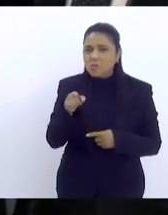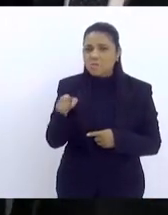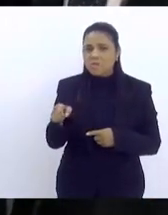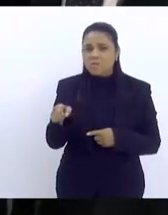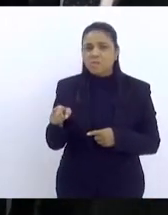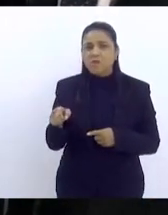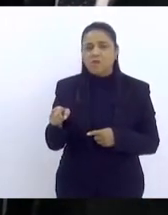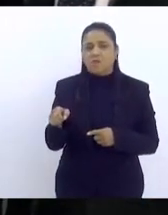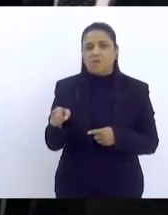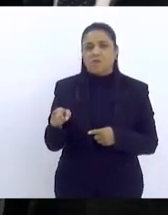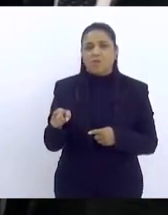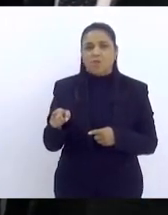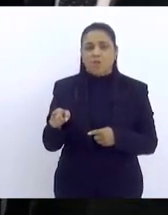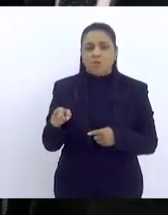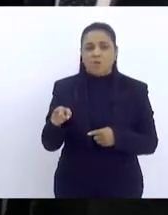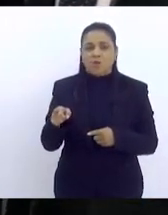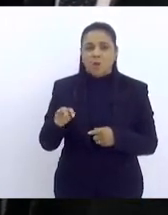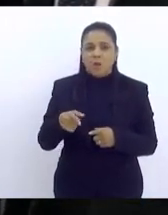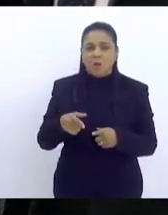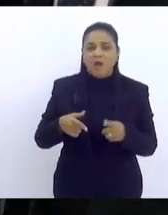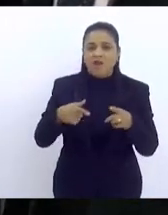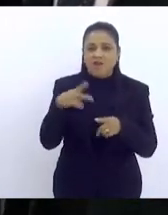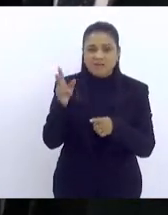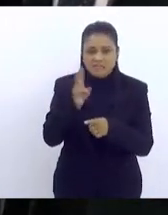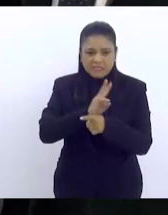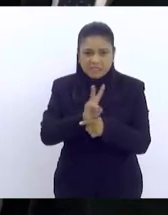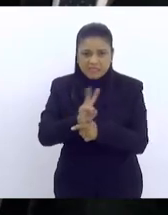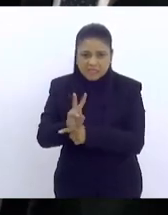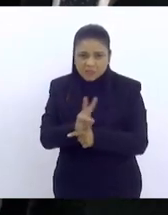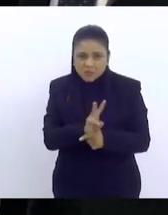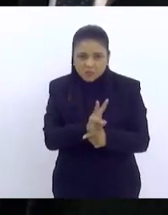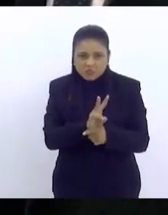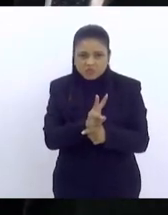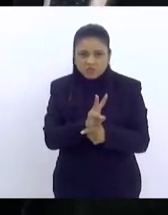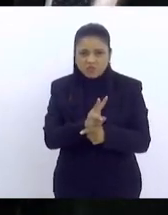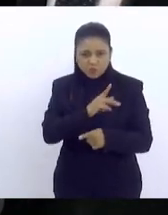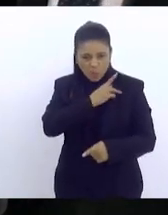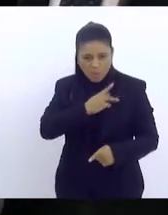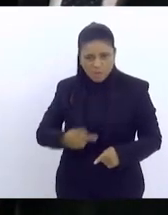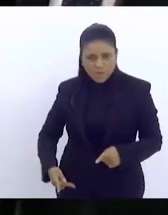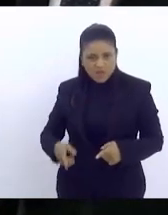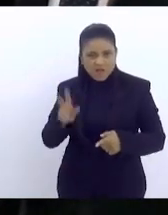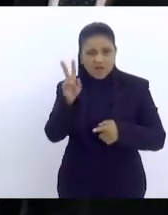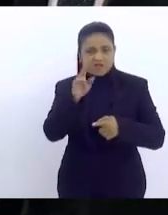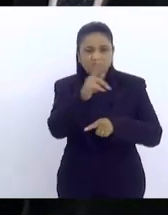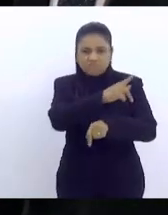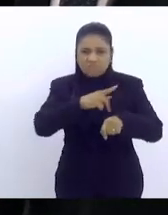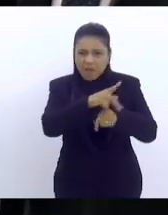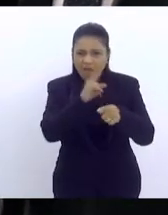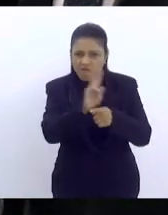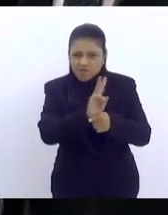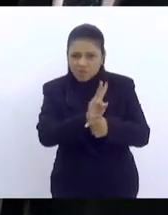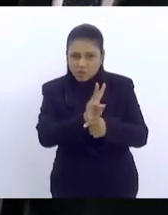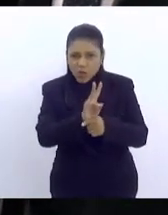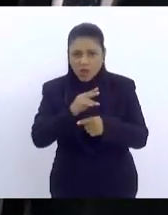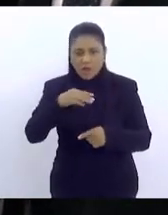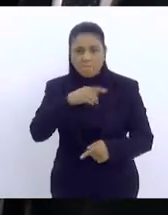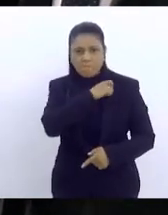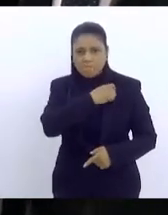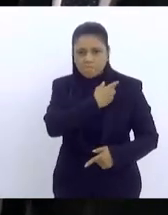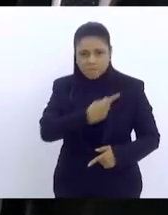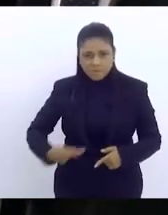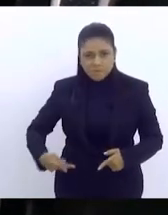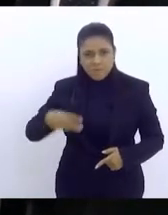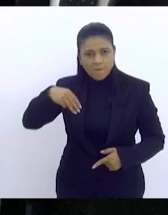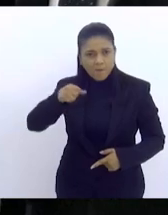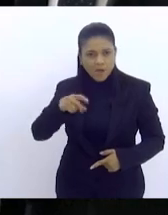do narco ditador maduro sem concebível e o GSI do governo então te